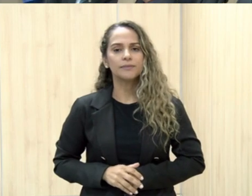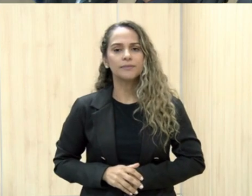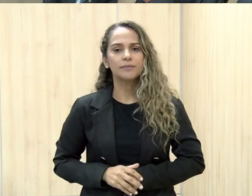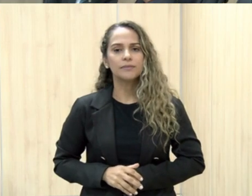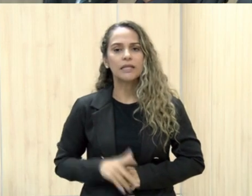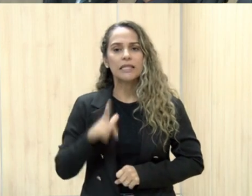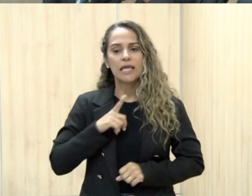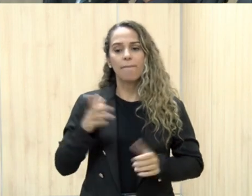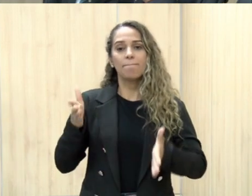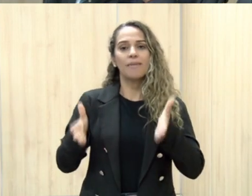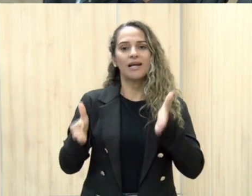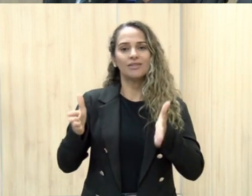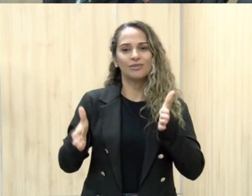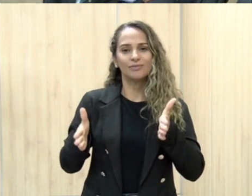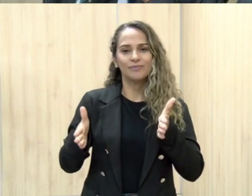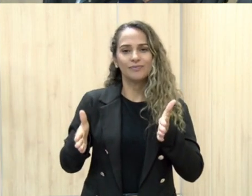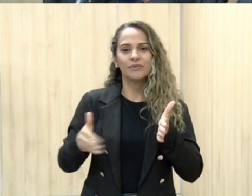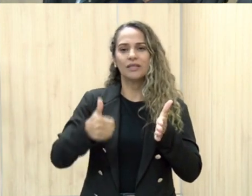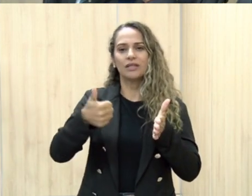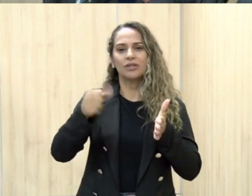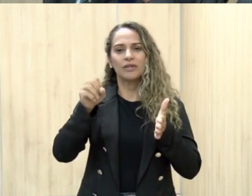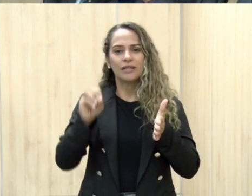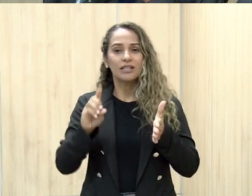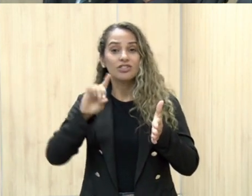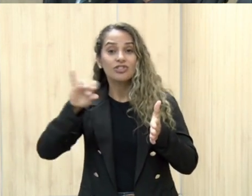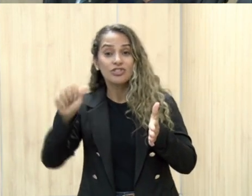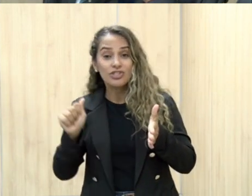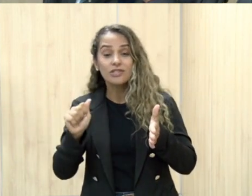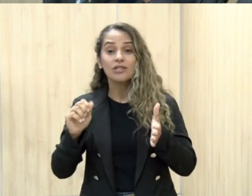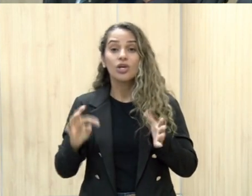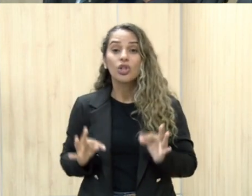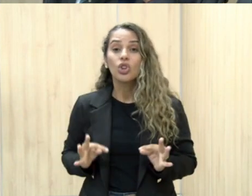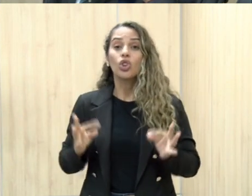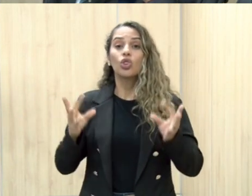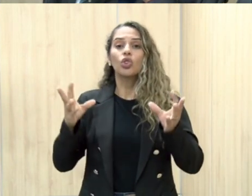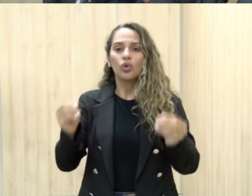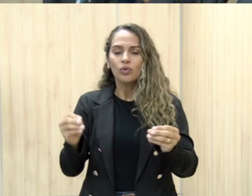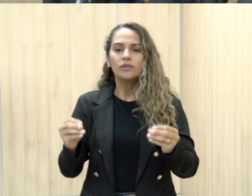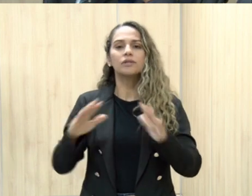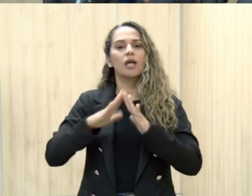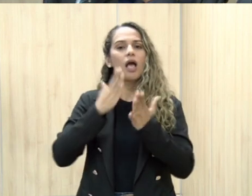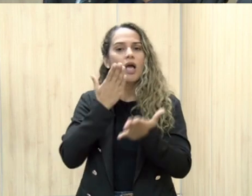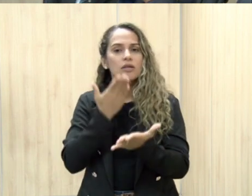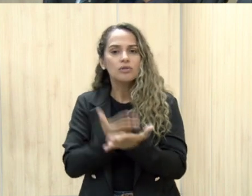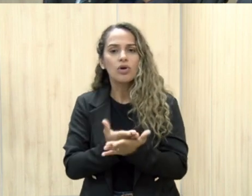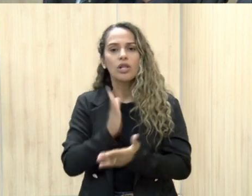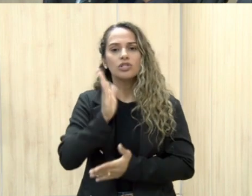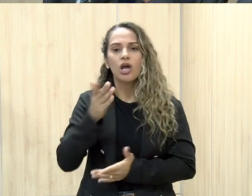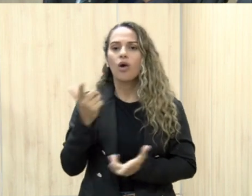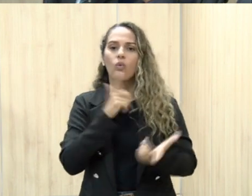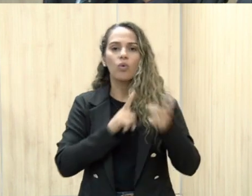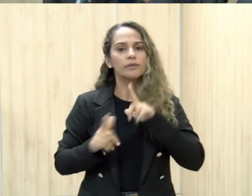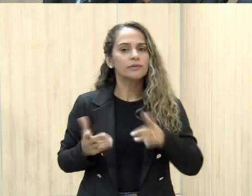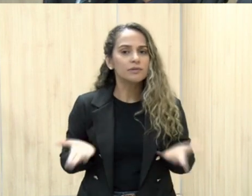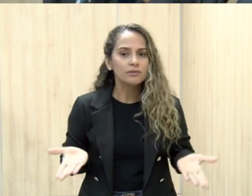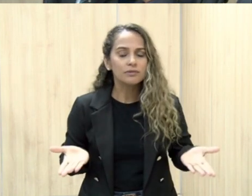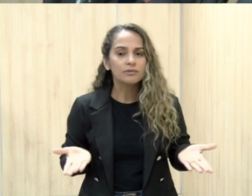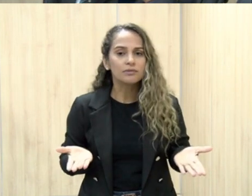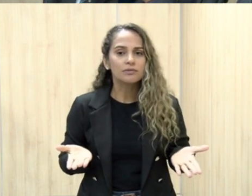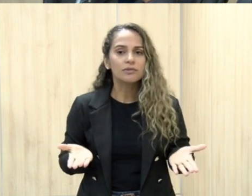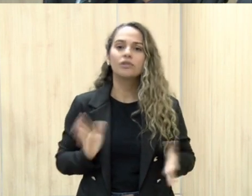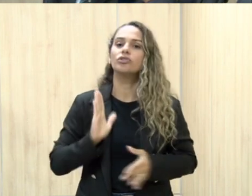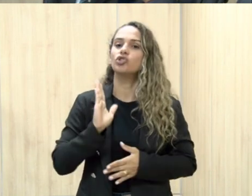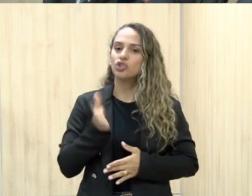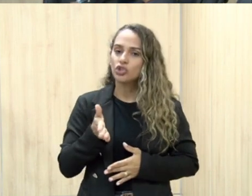de prazo de 180 dias para que todas essas medidas seja tomadas o que já foi